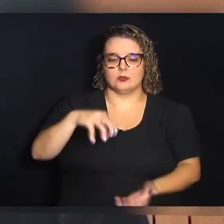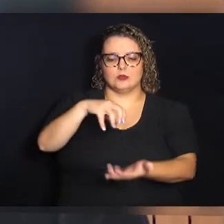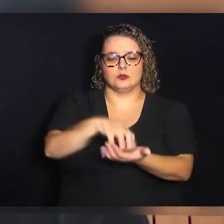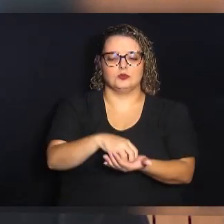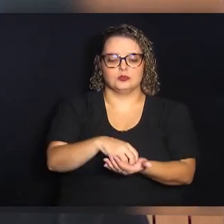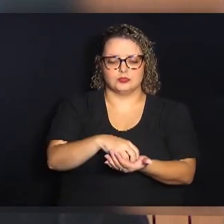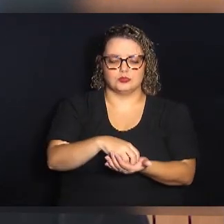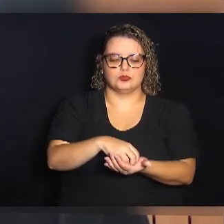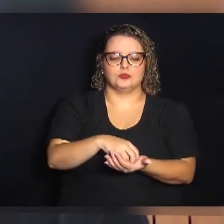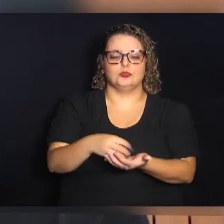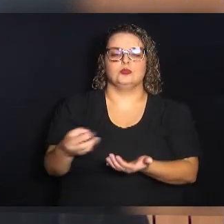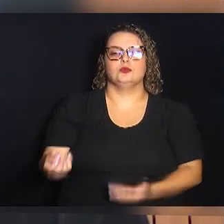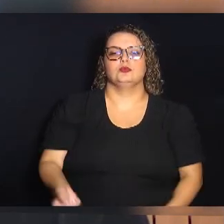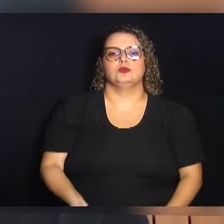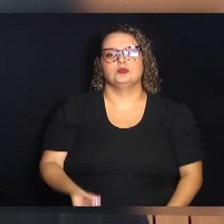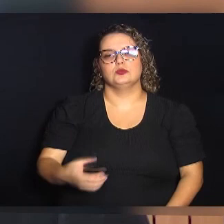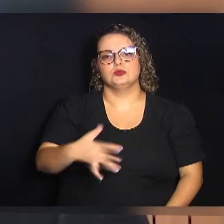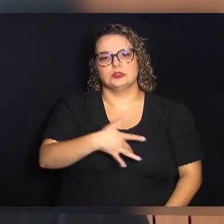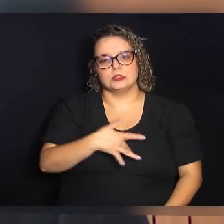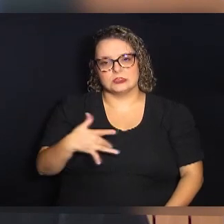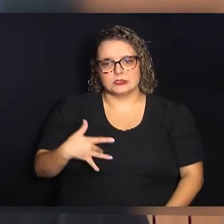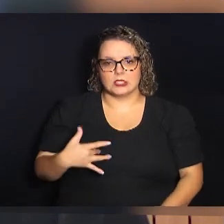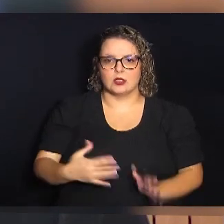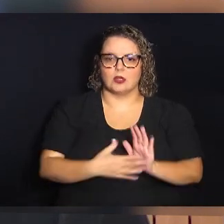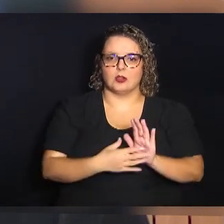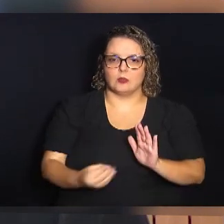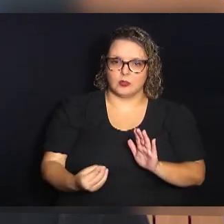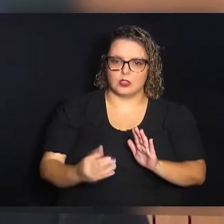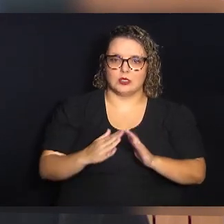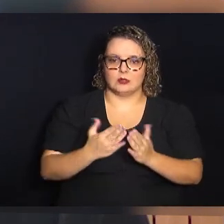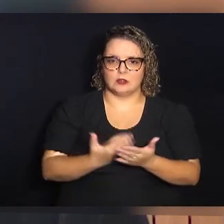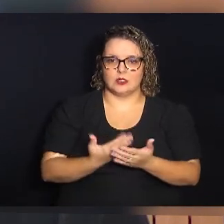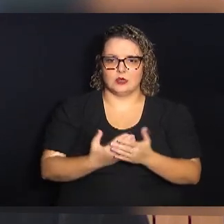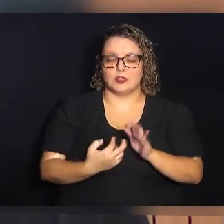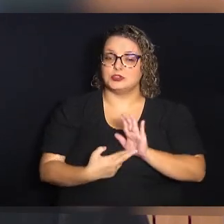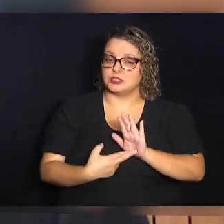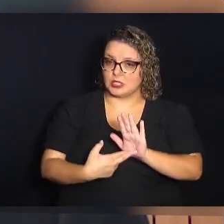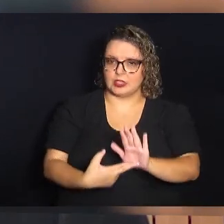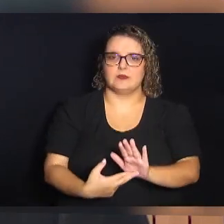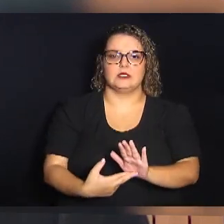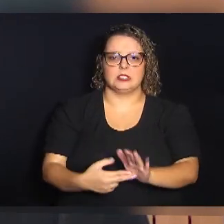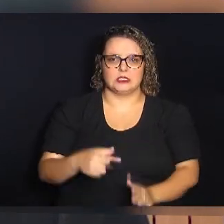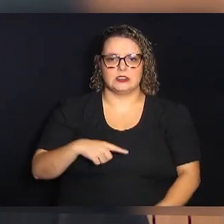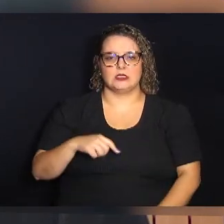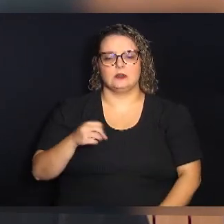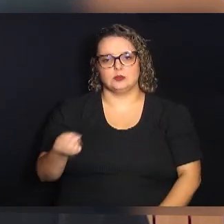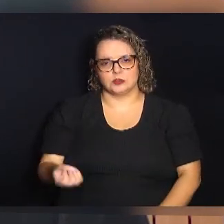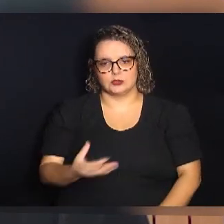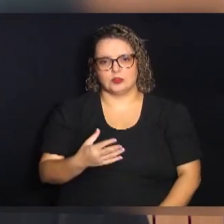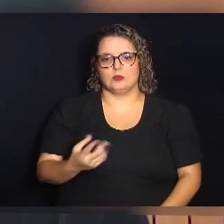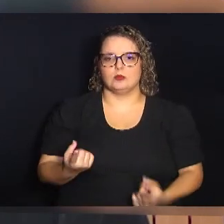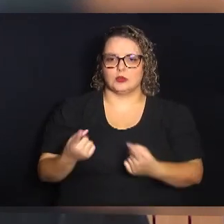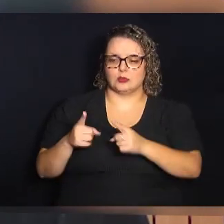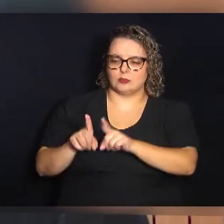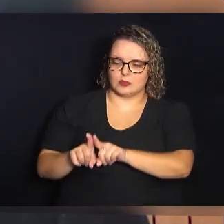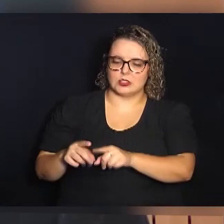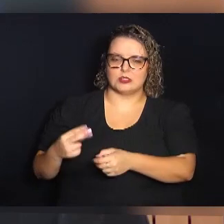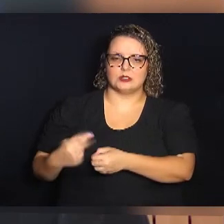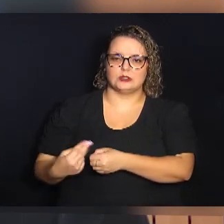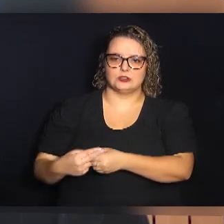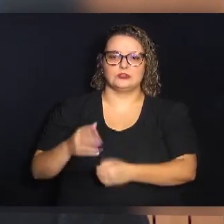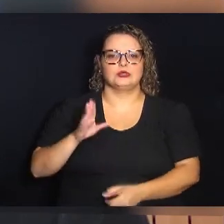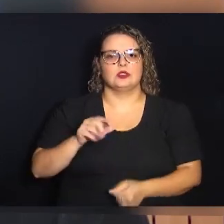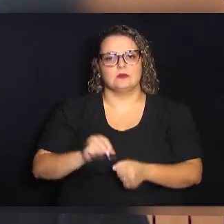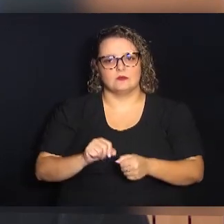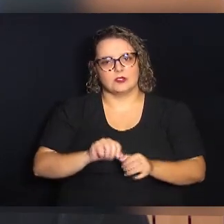Saúde modelo escola eh vai ser um Centro de Saúde referente de referência eh em parceria com a Unicamp